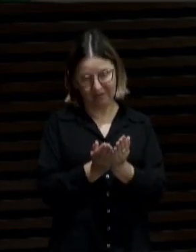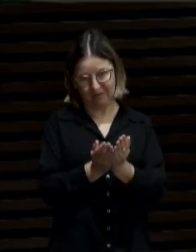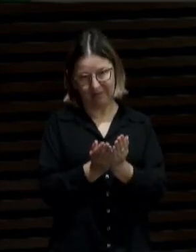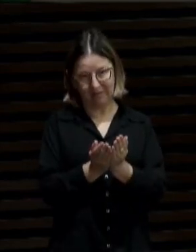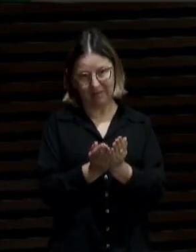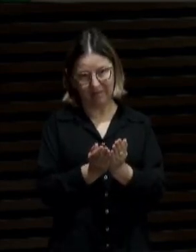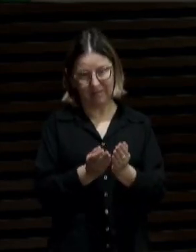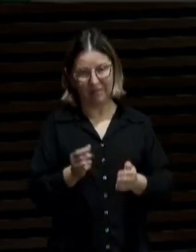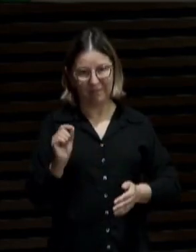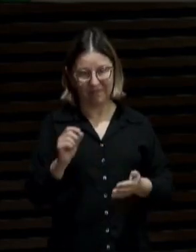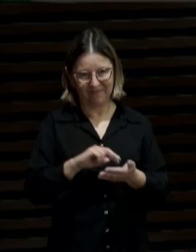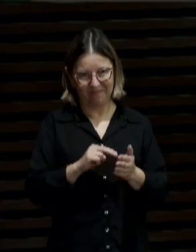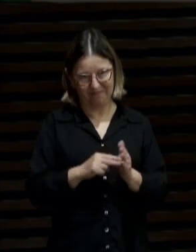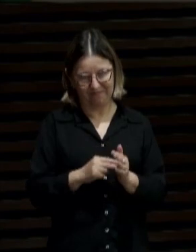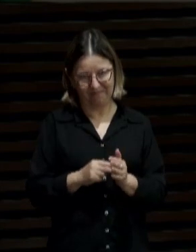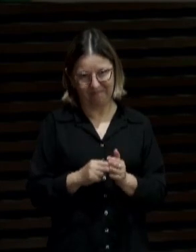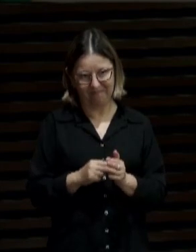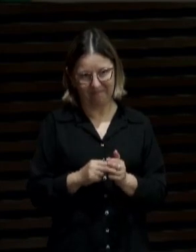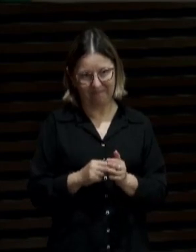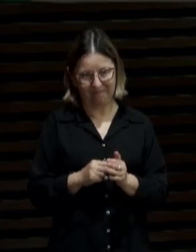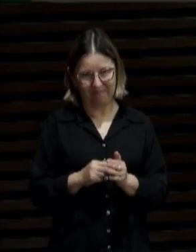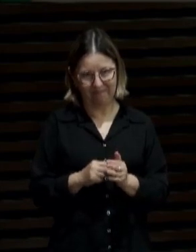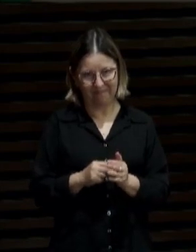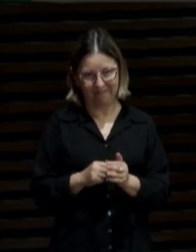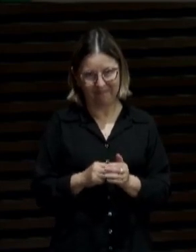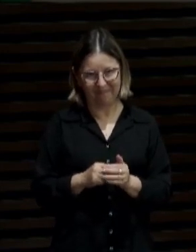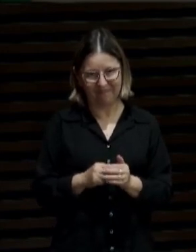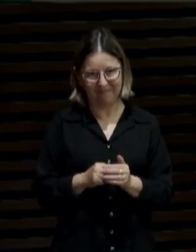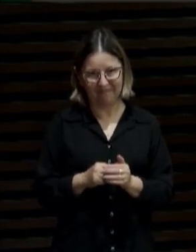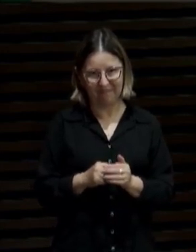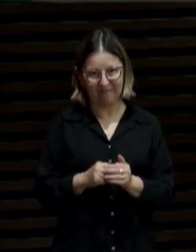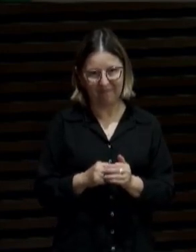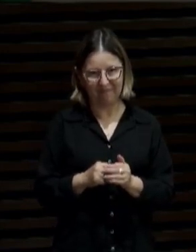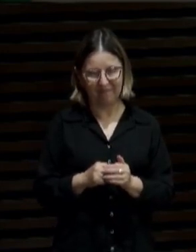você perguntar para qualquer um, de qualquer outra religião, para onde você vai quando